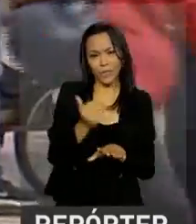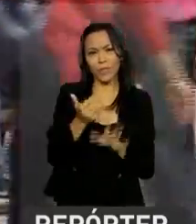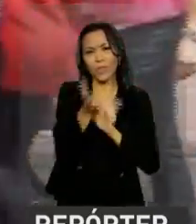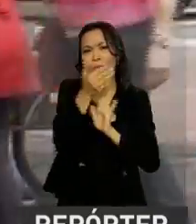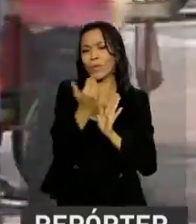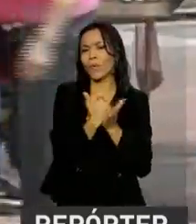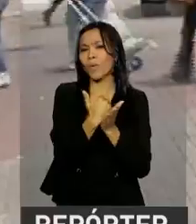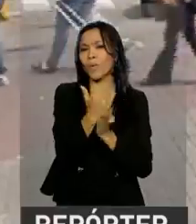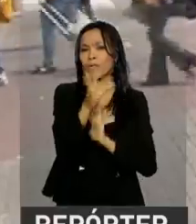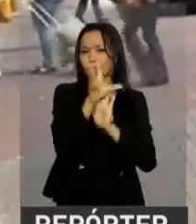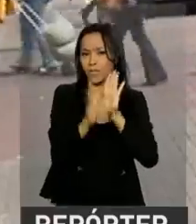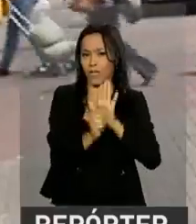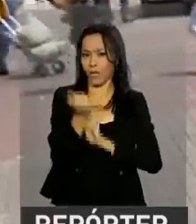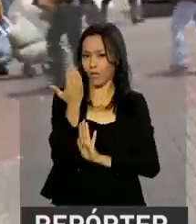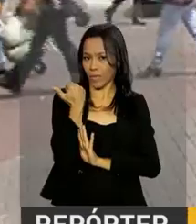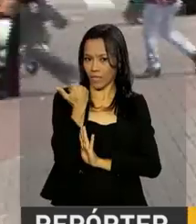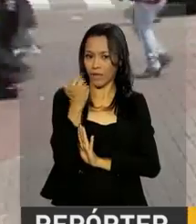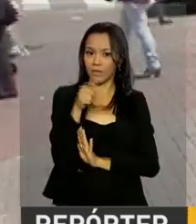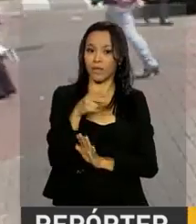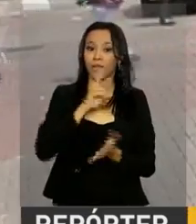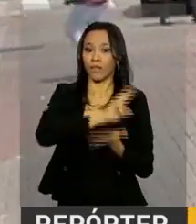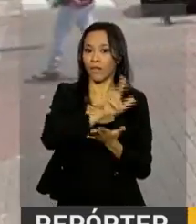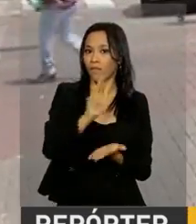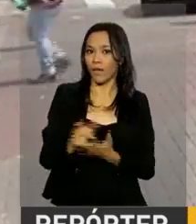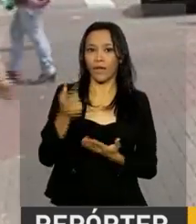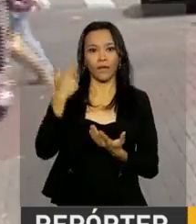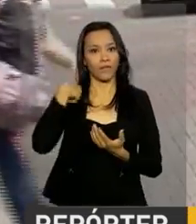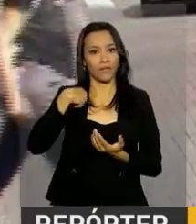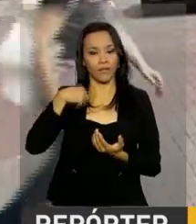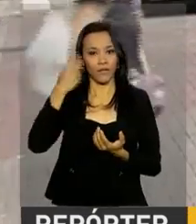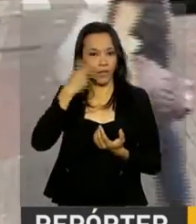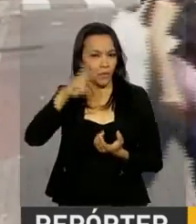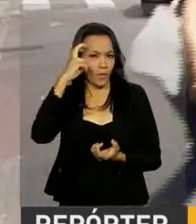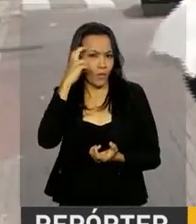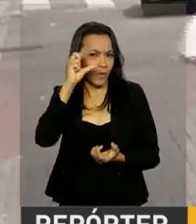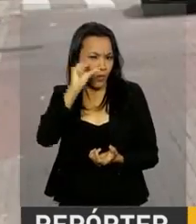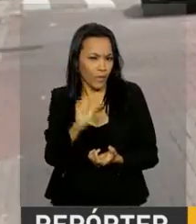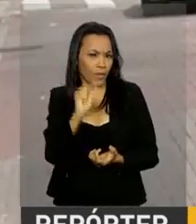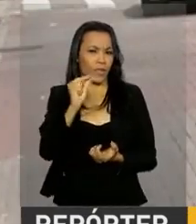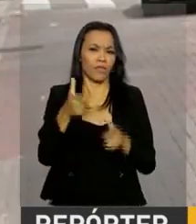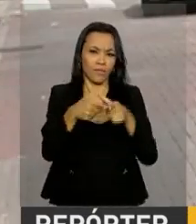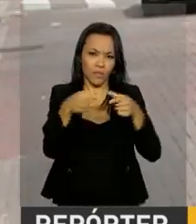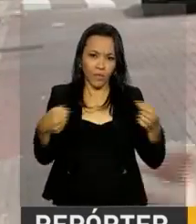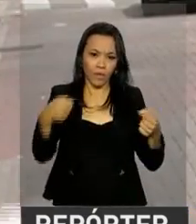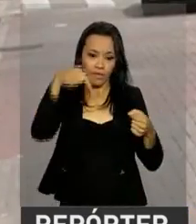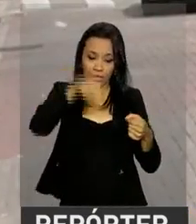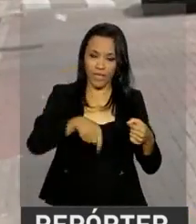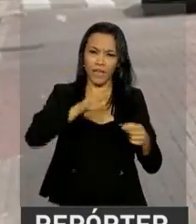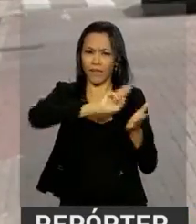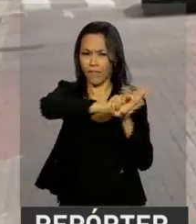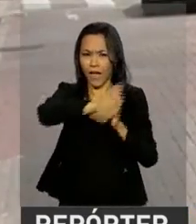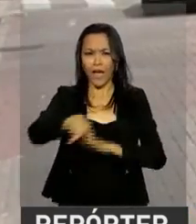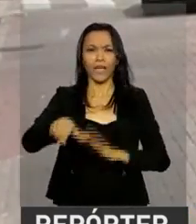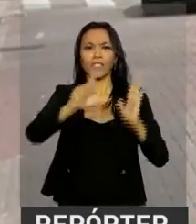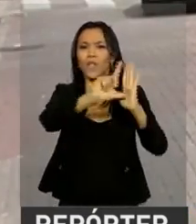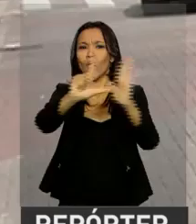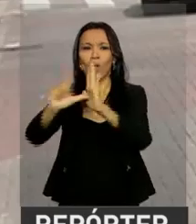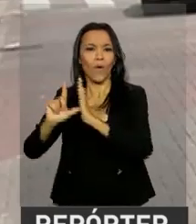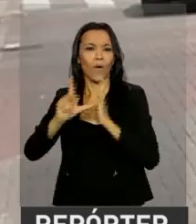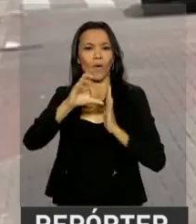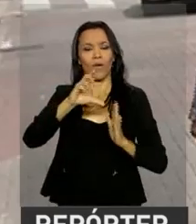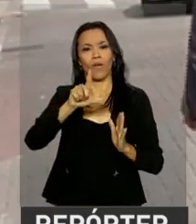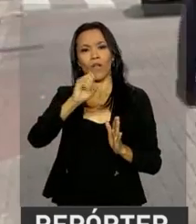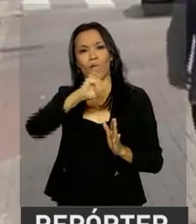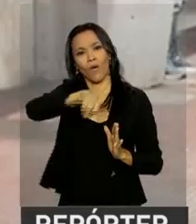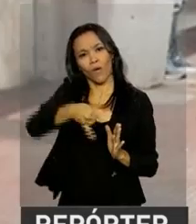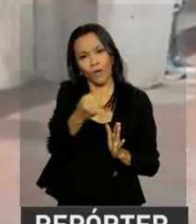século passado. Tem vários restaurantes japoneses, a cultura, um pouquinho da cultura japonesa, várias lojas, é interessante